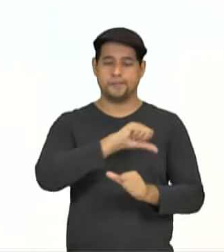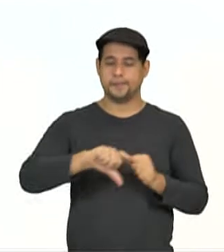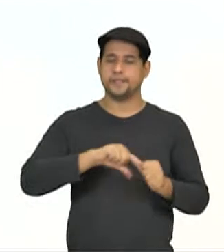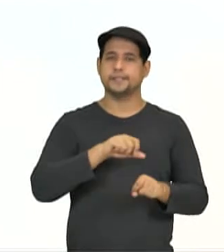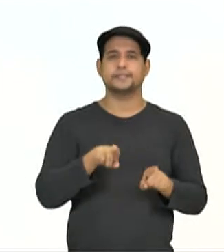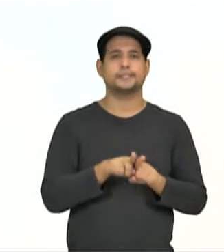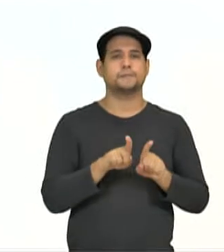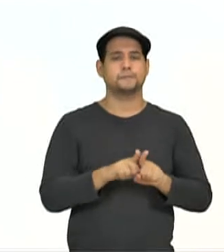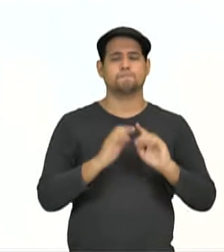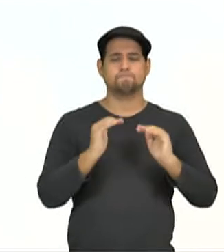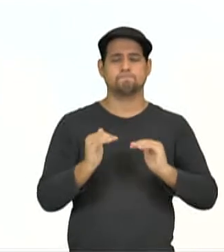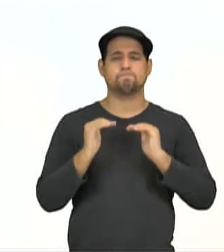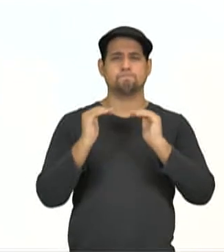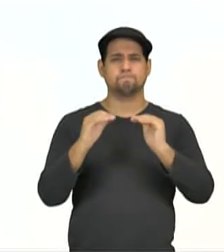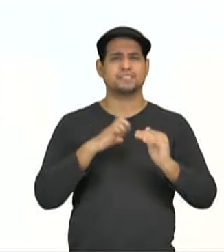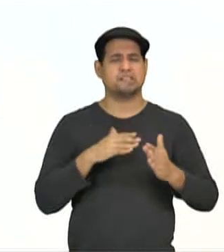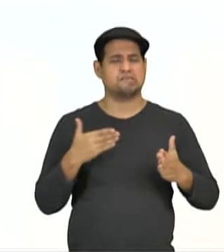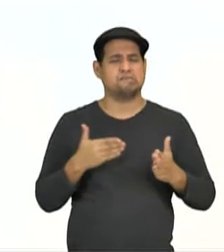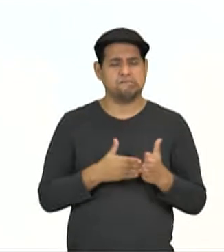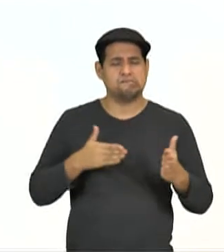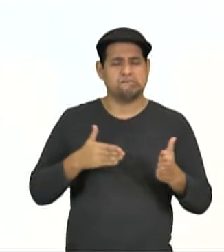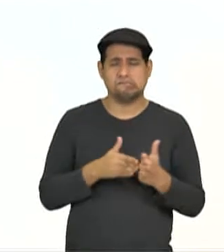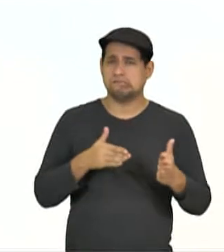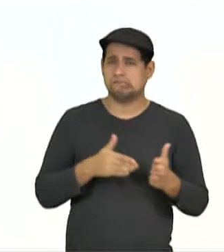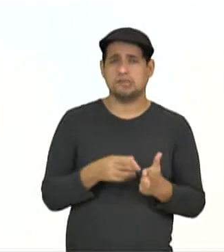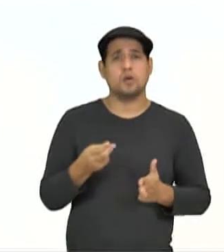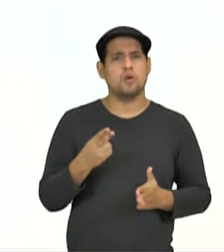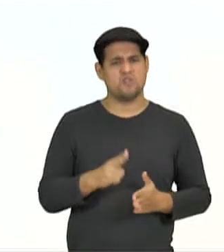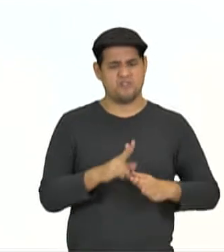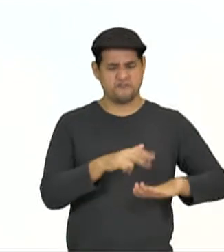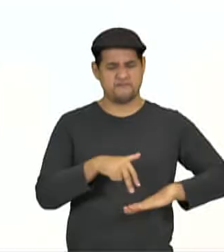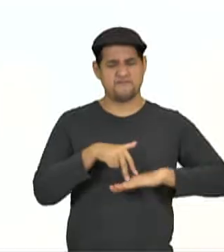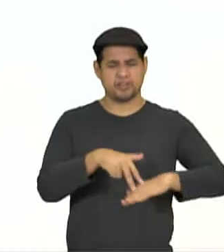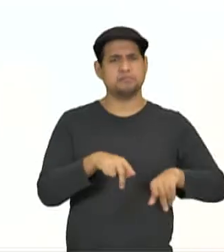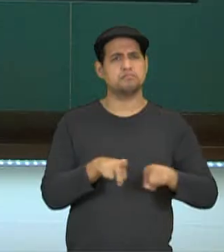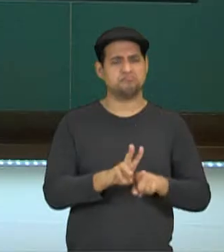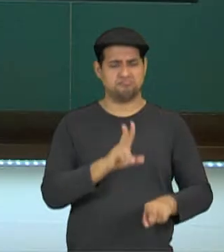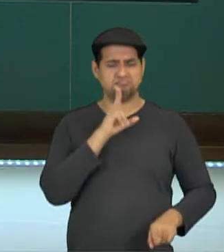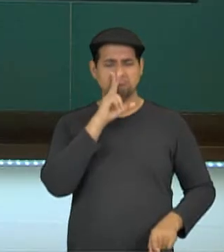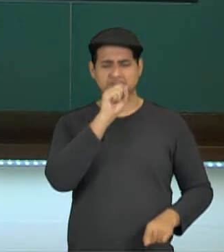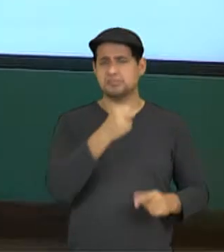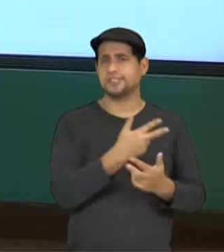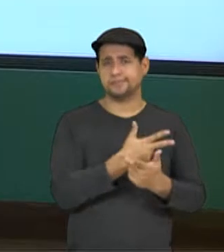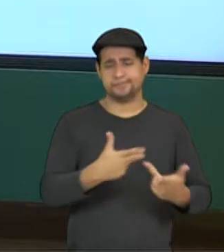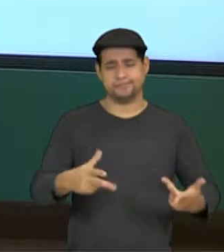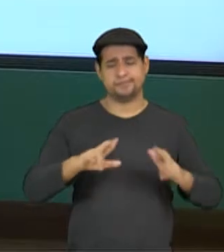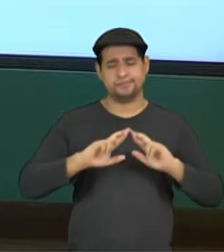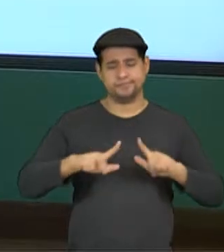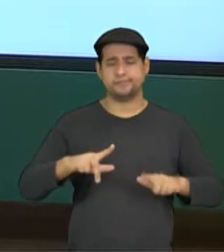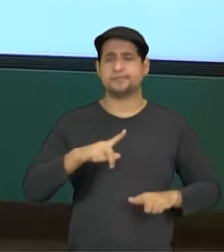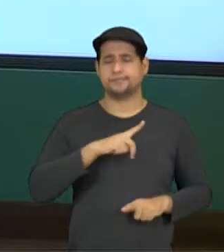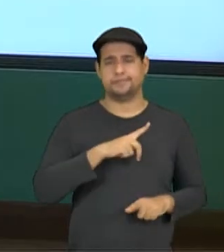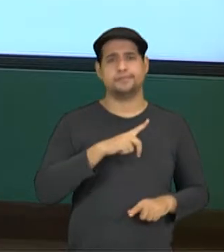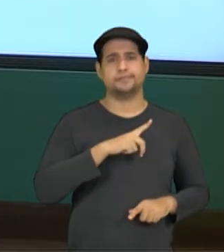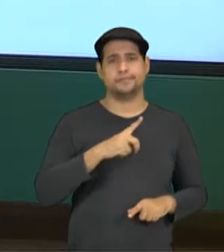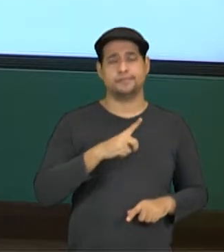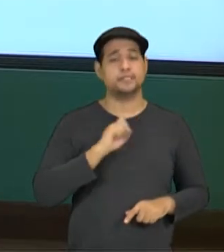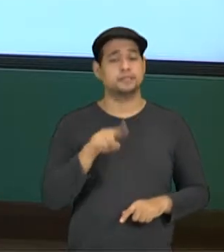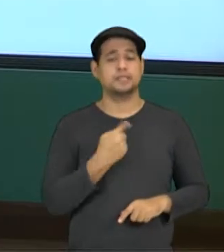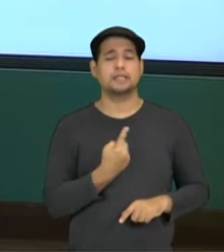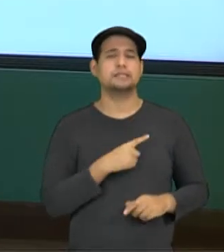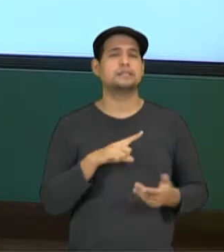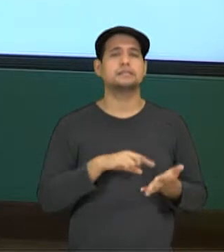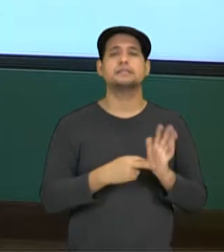mudanças, superar obstáculos ou resistir à pressão de situações adversas, né? É a gente ter